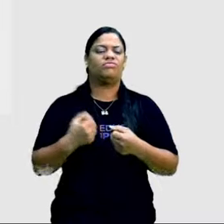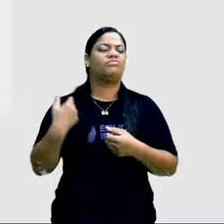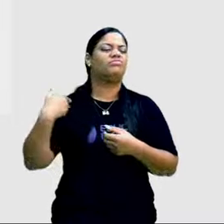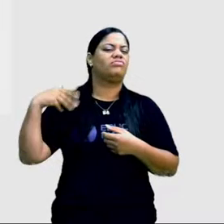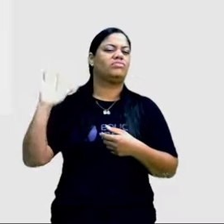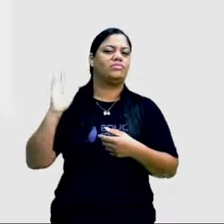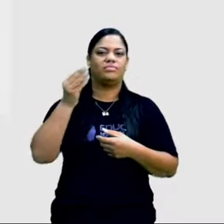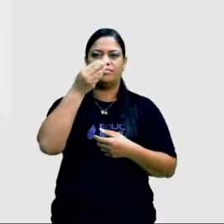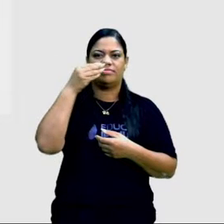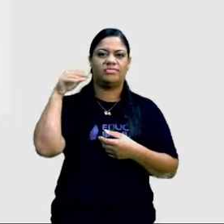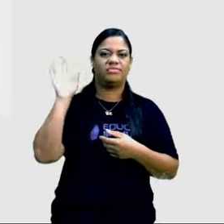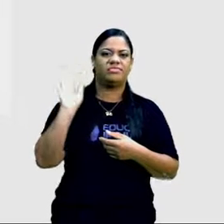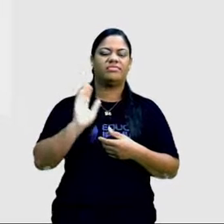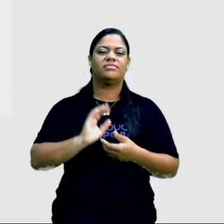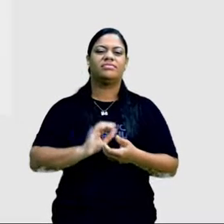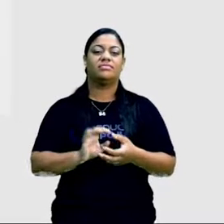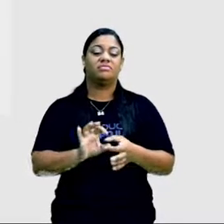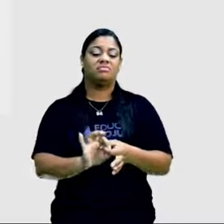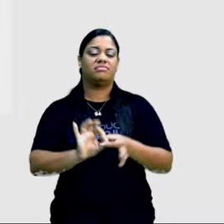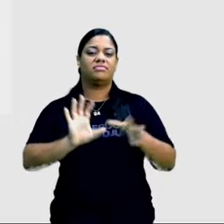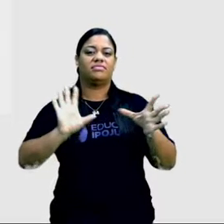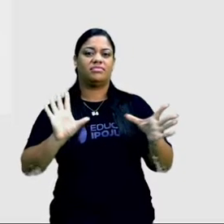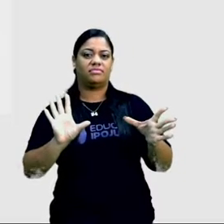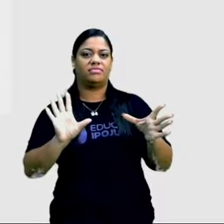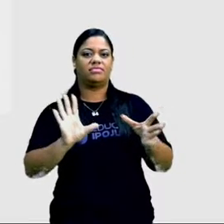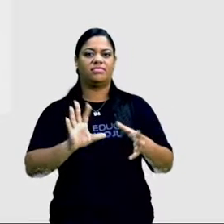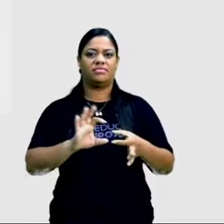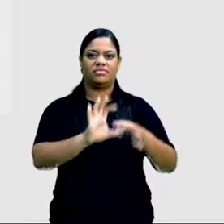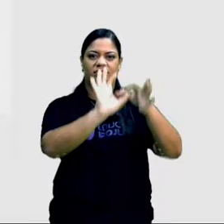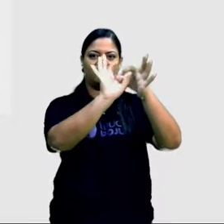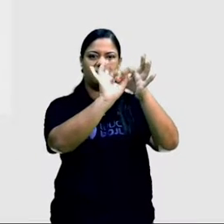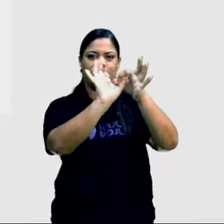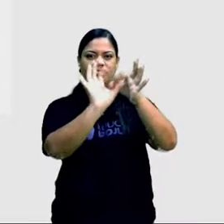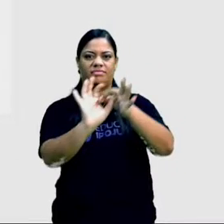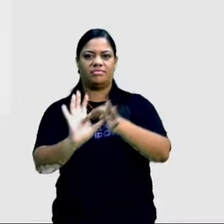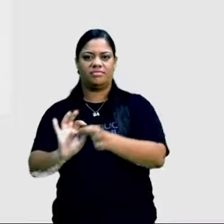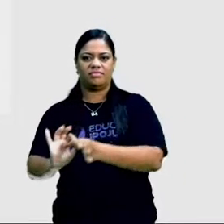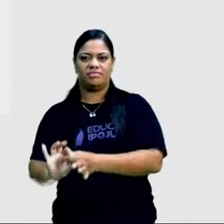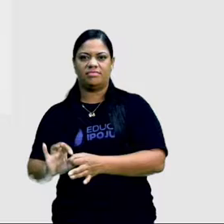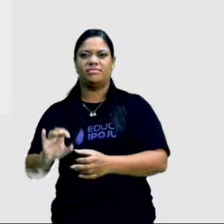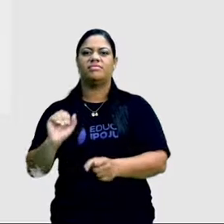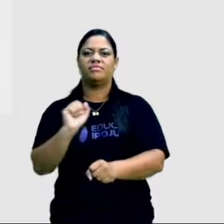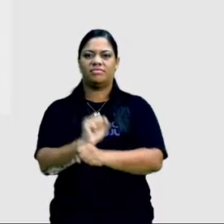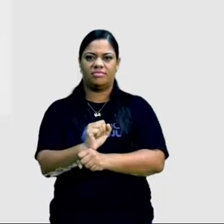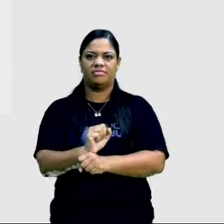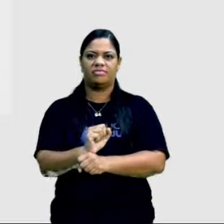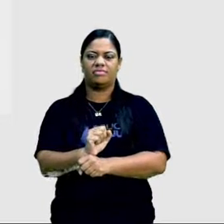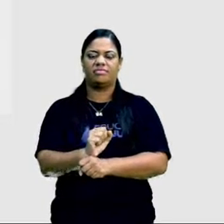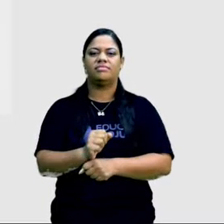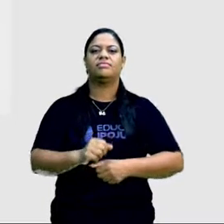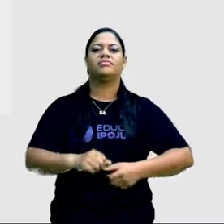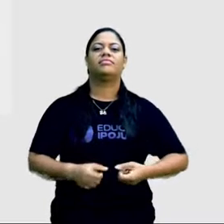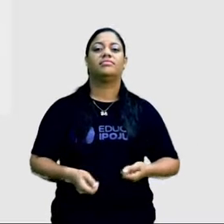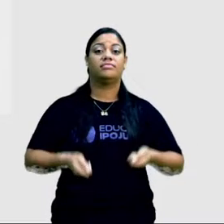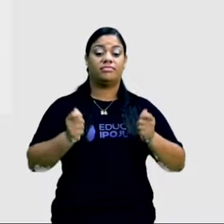trás, a fim de se livrar das correntes que prendiam sua